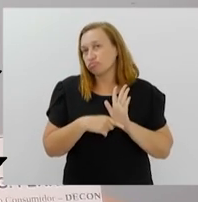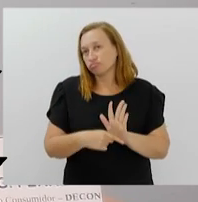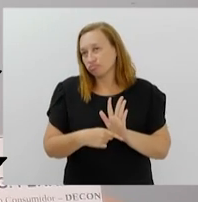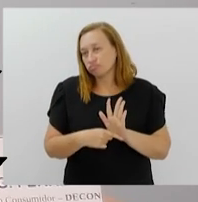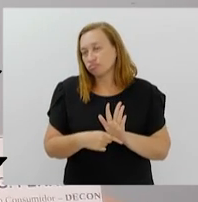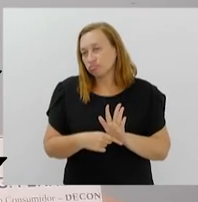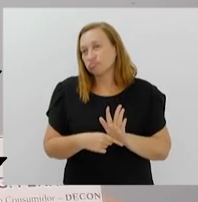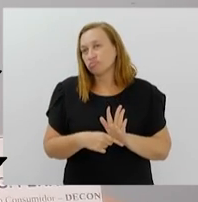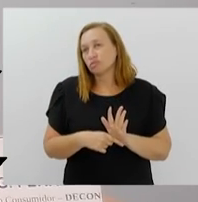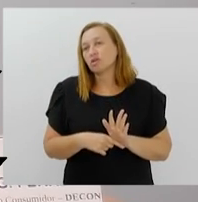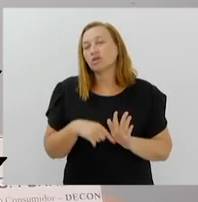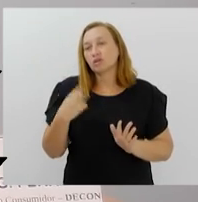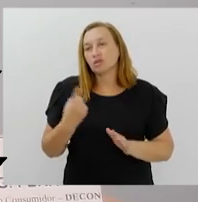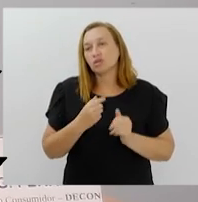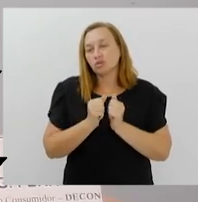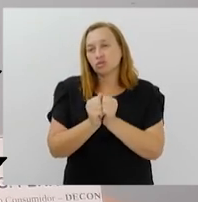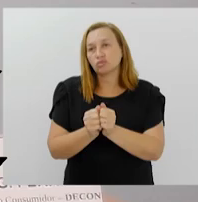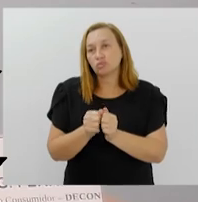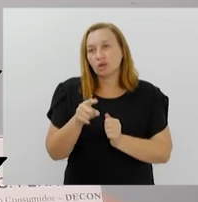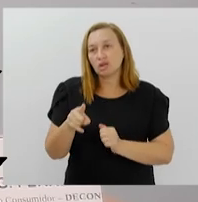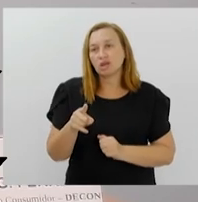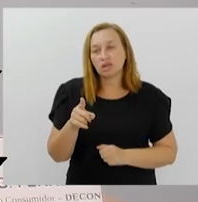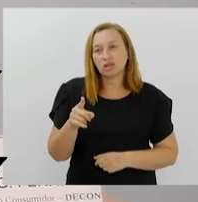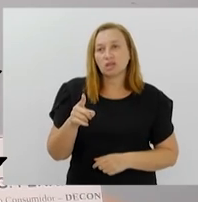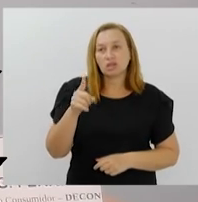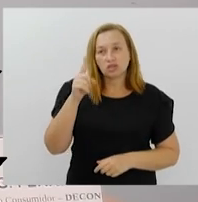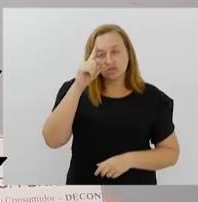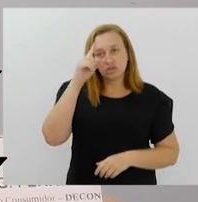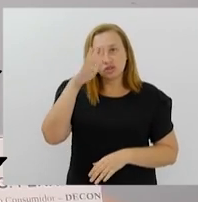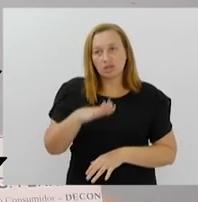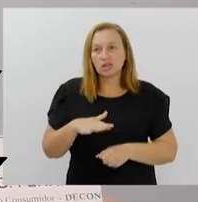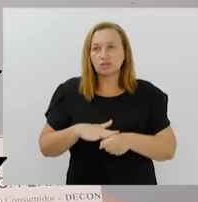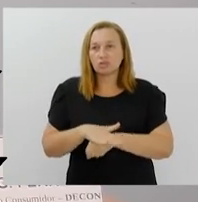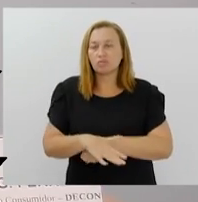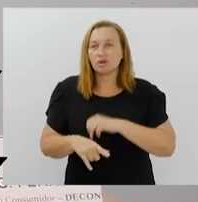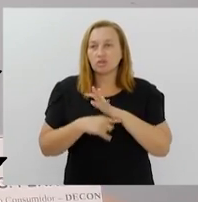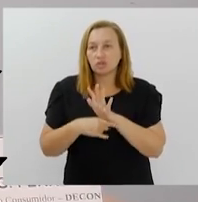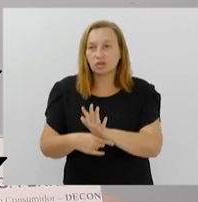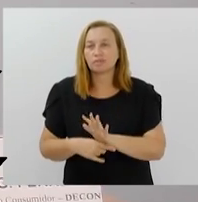nessa esfera estaremos lá dioturnamente para poderos eh poderos